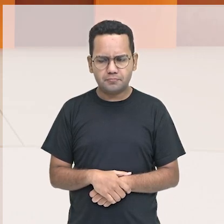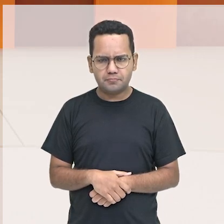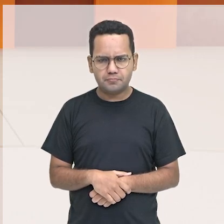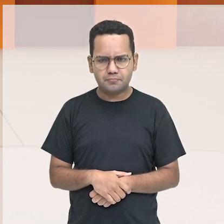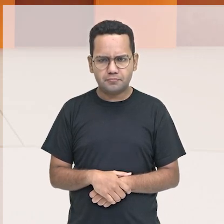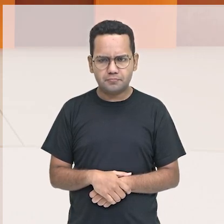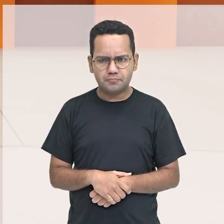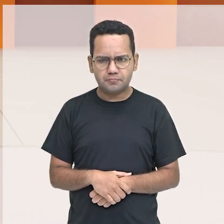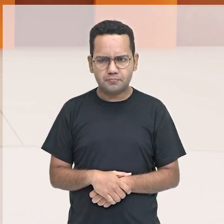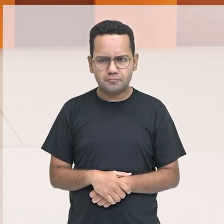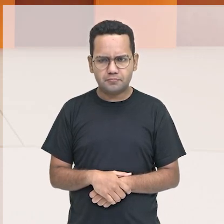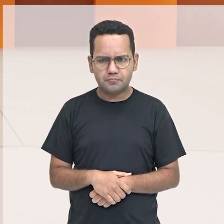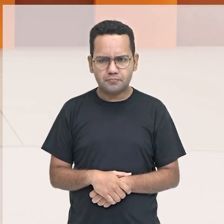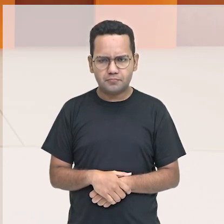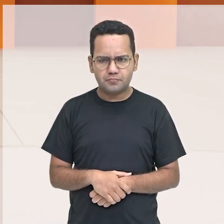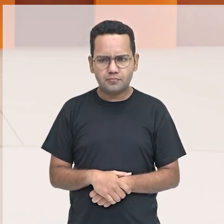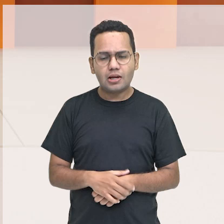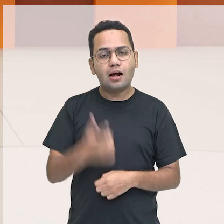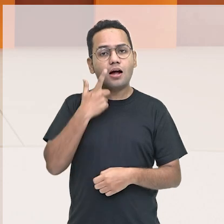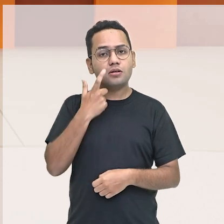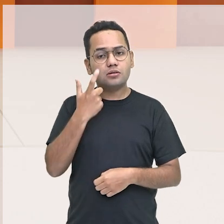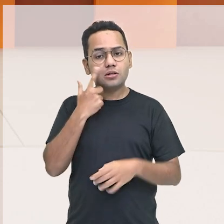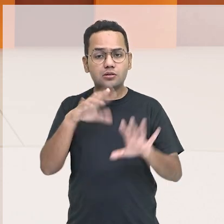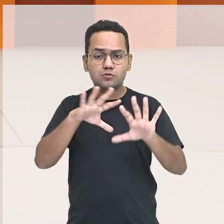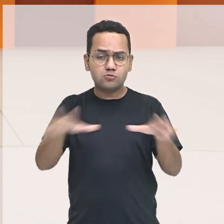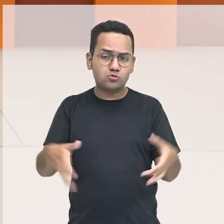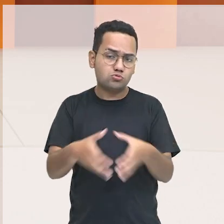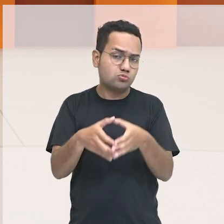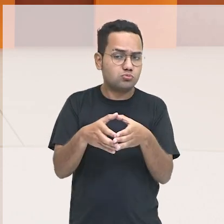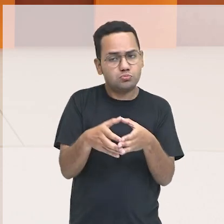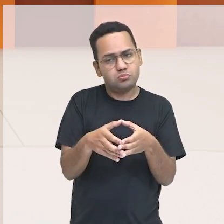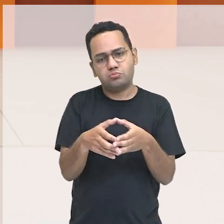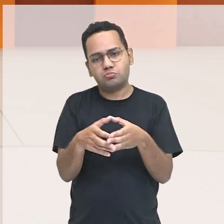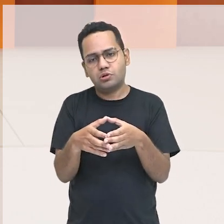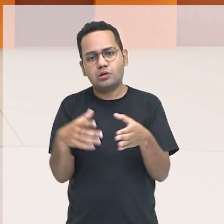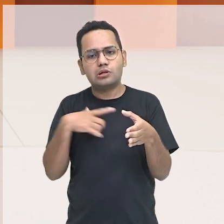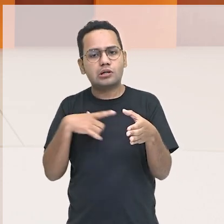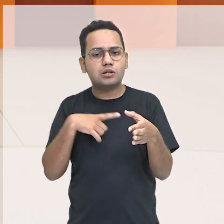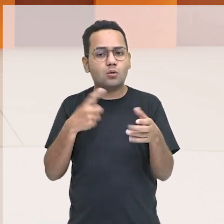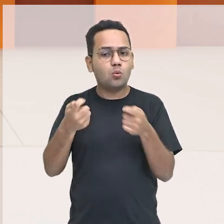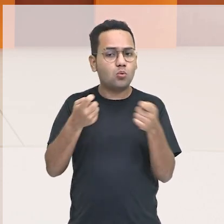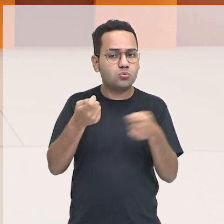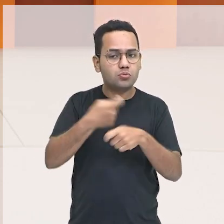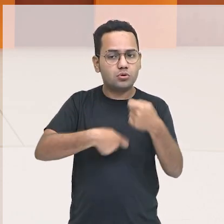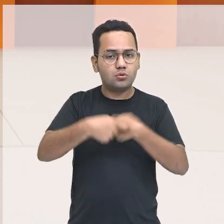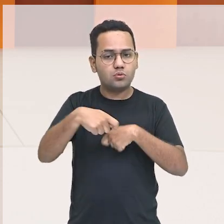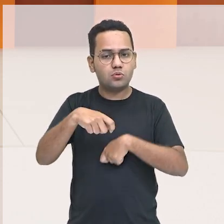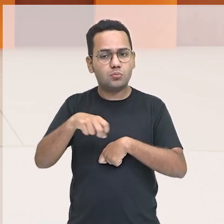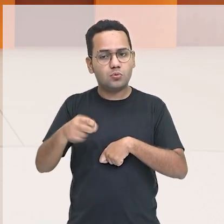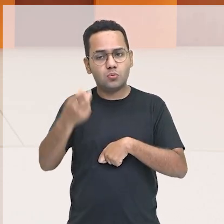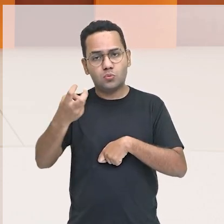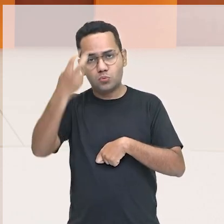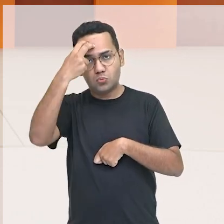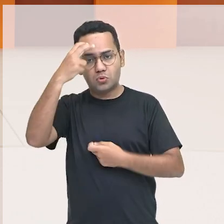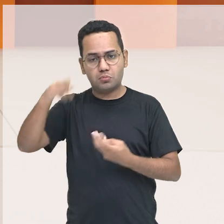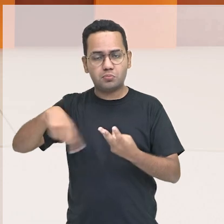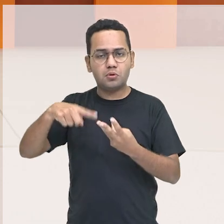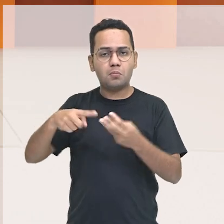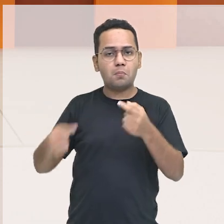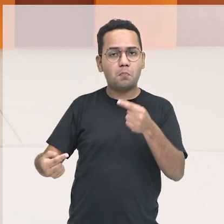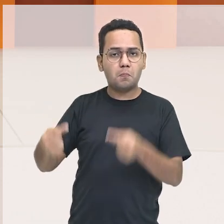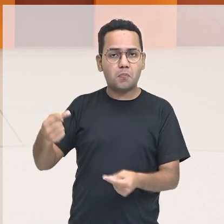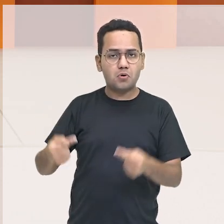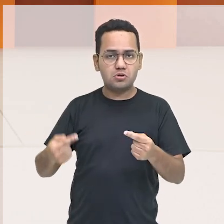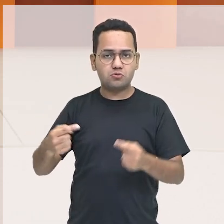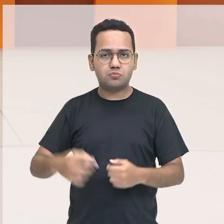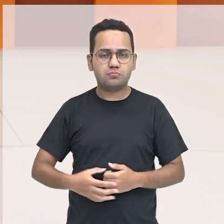à defesa de interesses de grupos específicos que detêm o controle econômico, cultural e